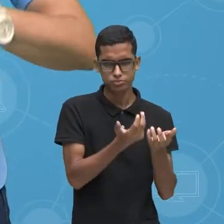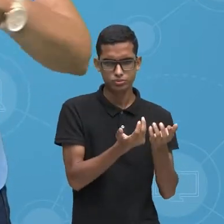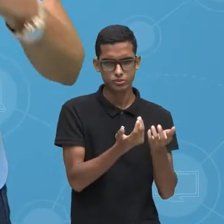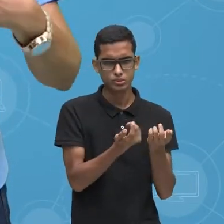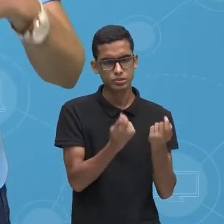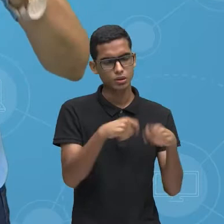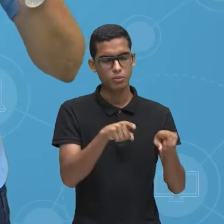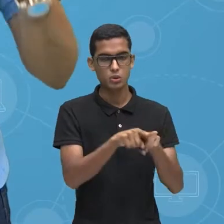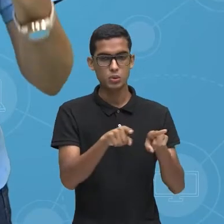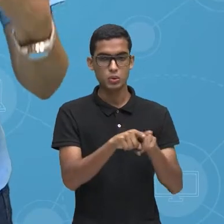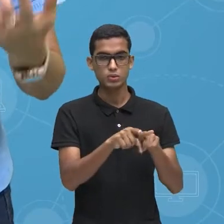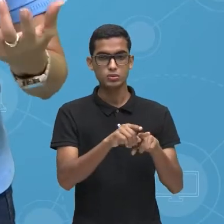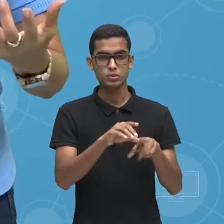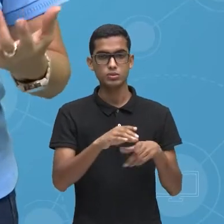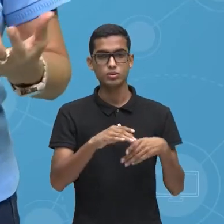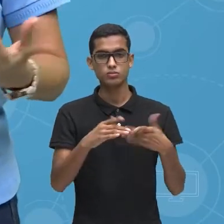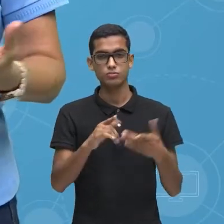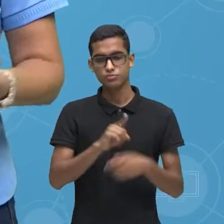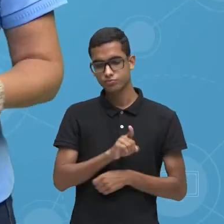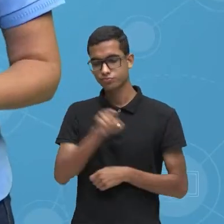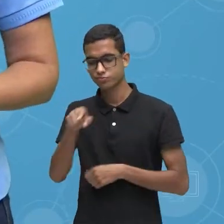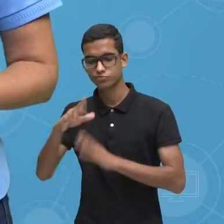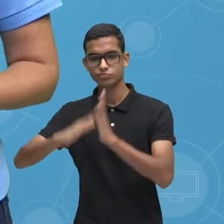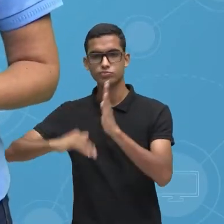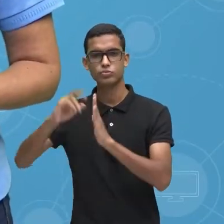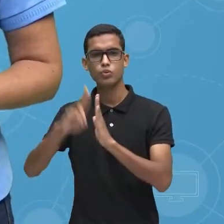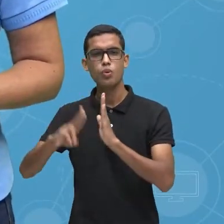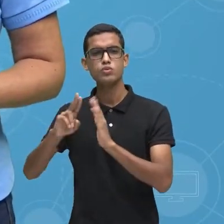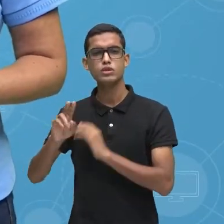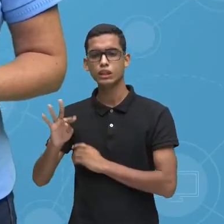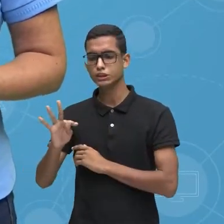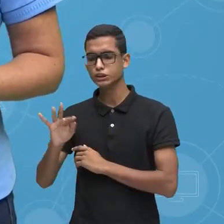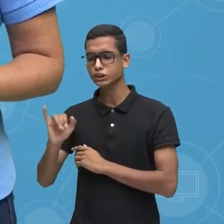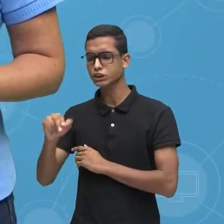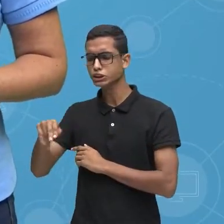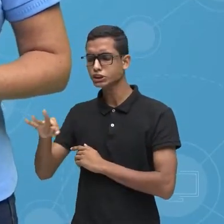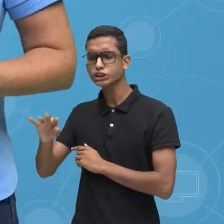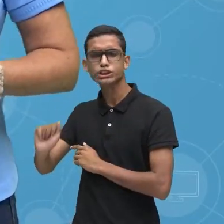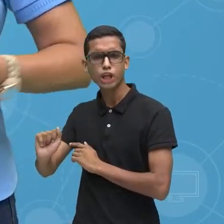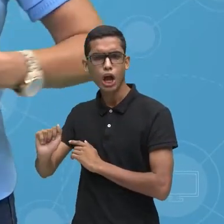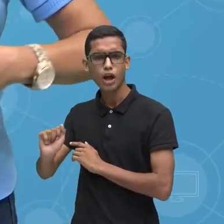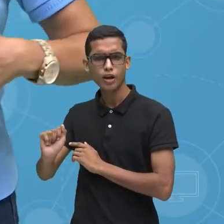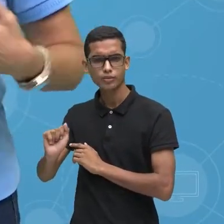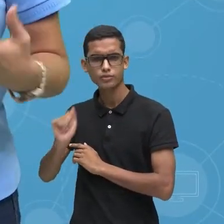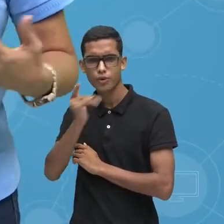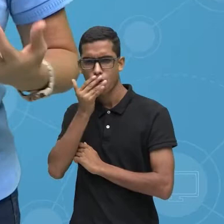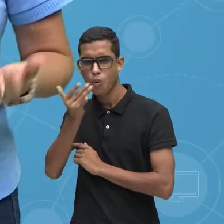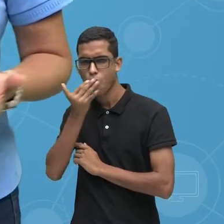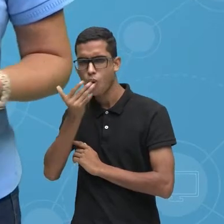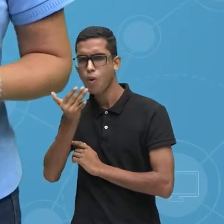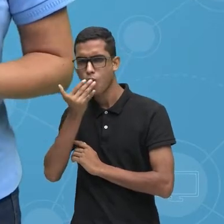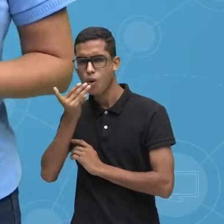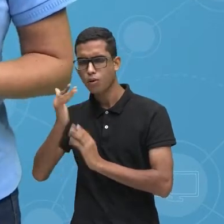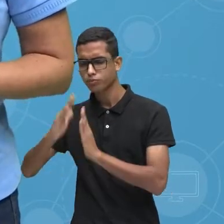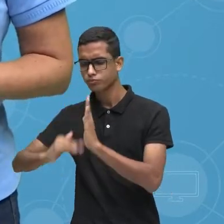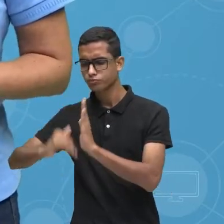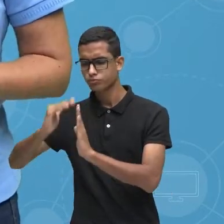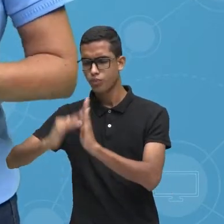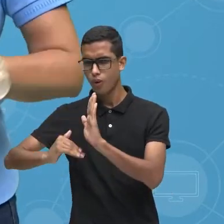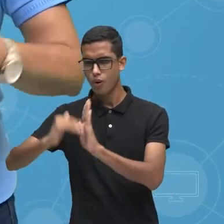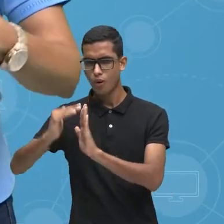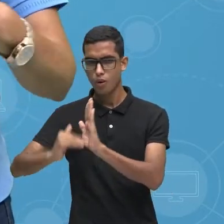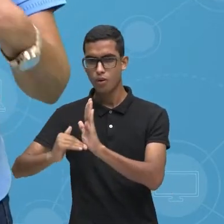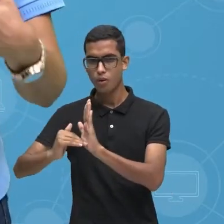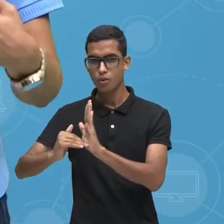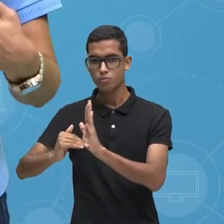Você desenha, faz primeiro o seu desenho e depois faz a sua pintura. Então, existem várias técnicas de desenho.